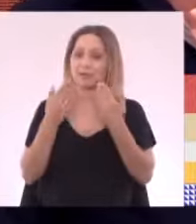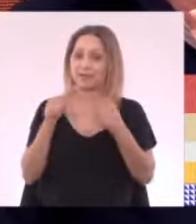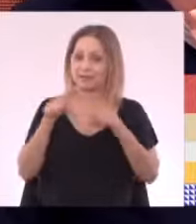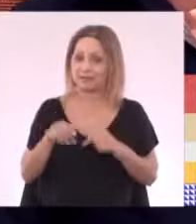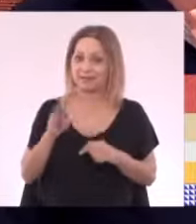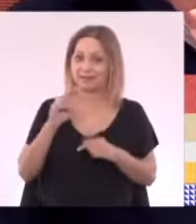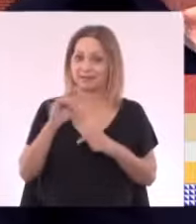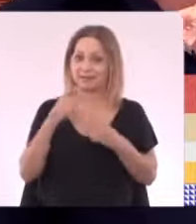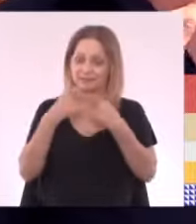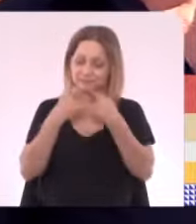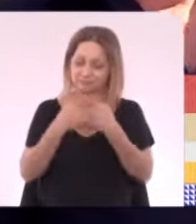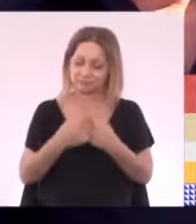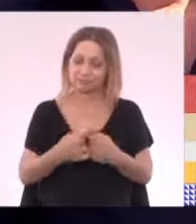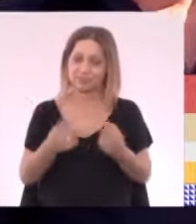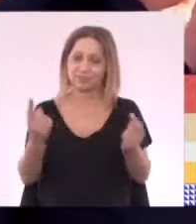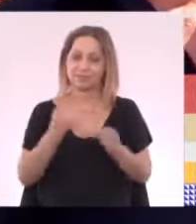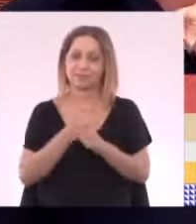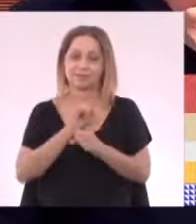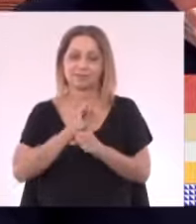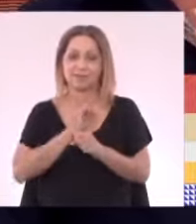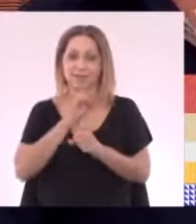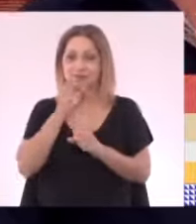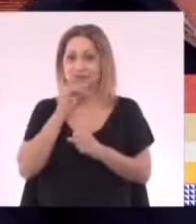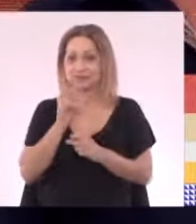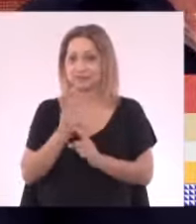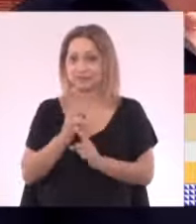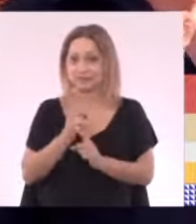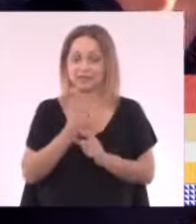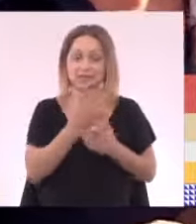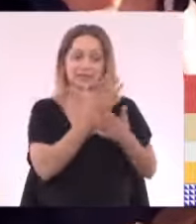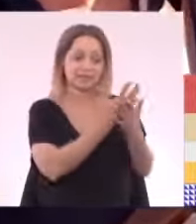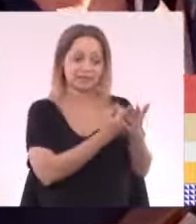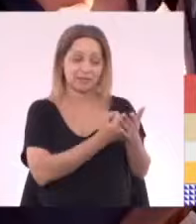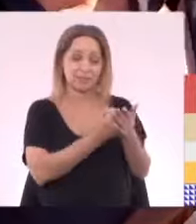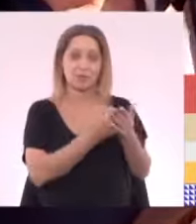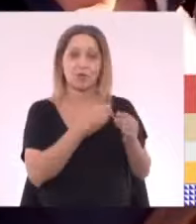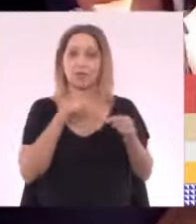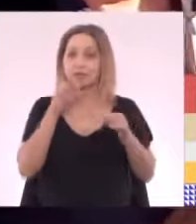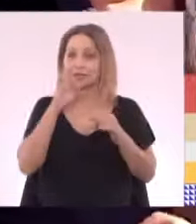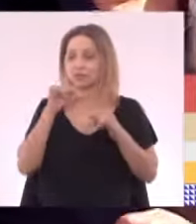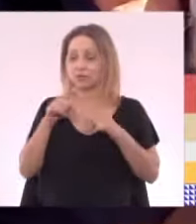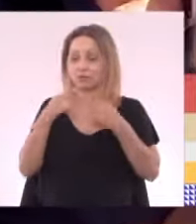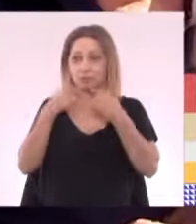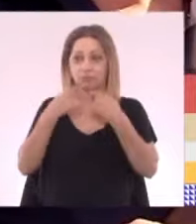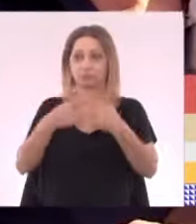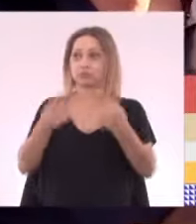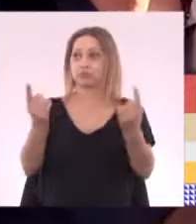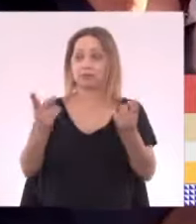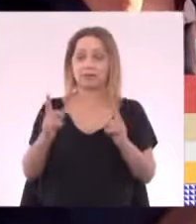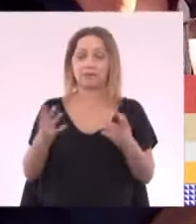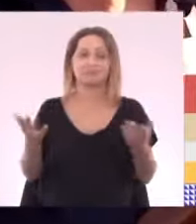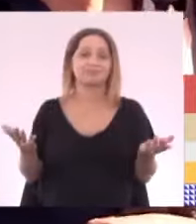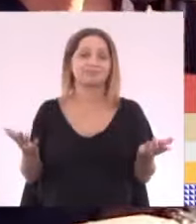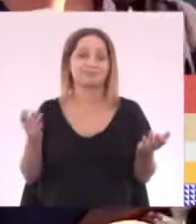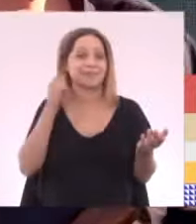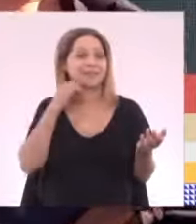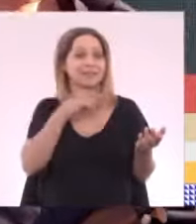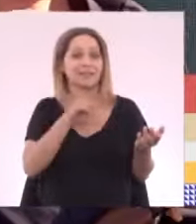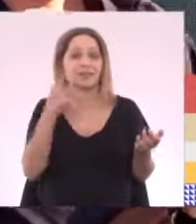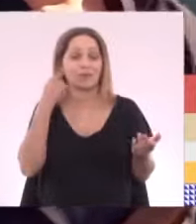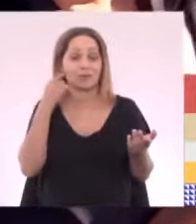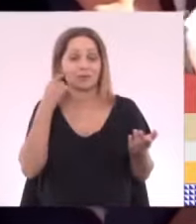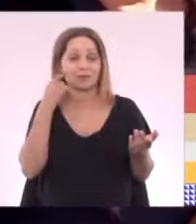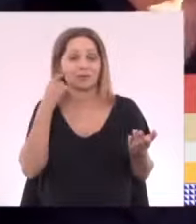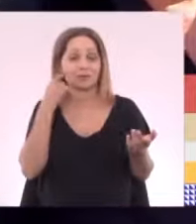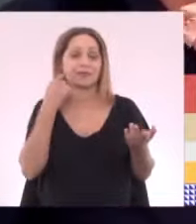por divulgar aquilo que nós fazemos, porque se nós gravamos em estúdio e vocês não dão a oportunidade que estão certeza, a dar claro. Para divulgar, gravamos para ficar em